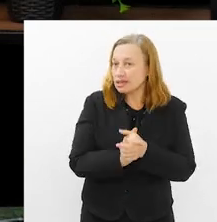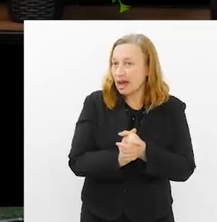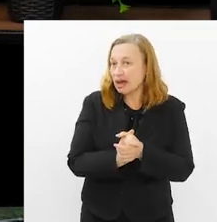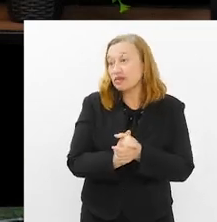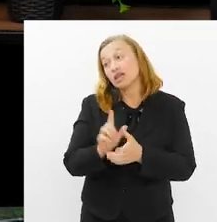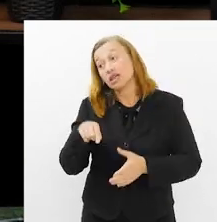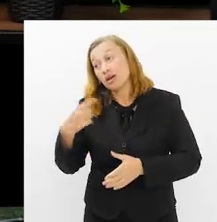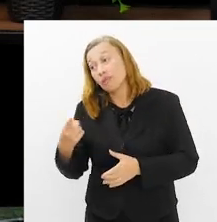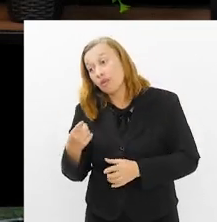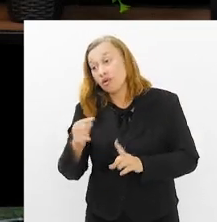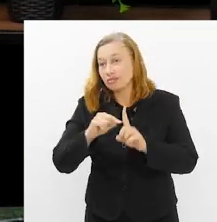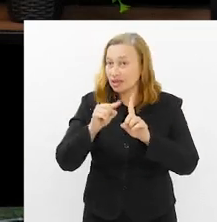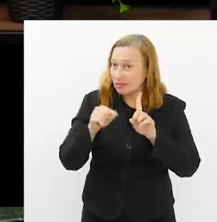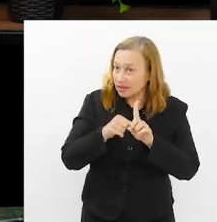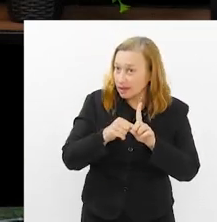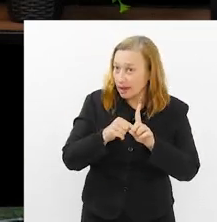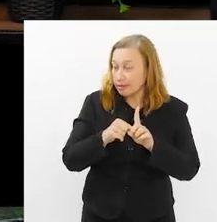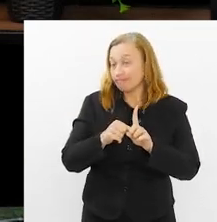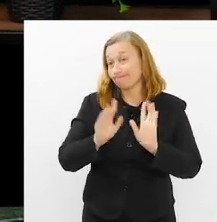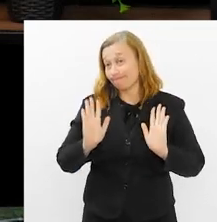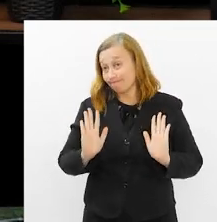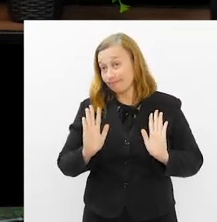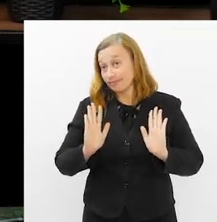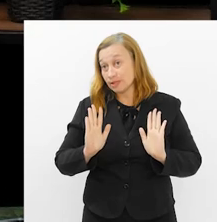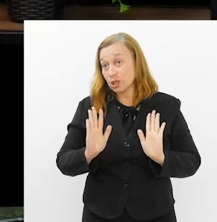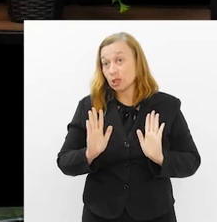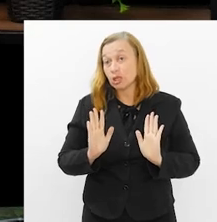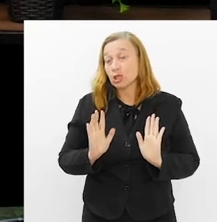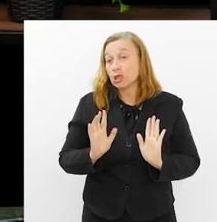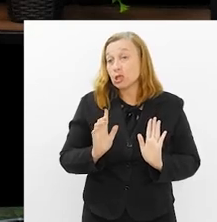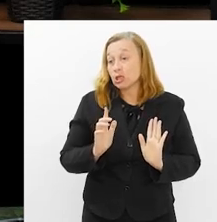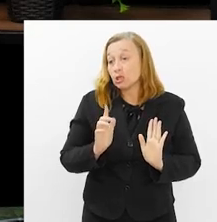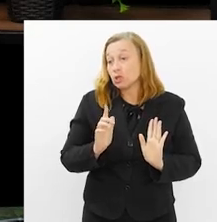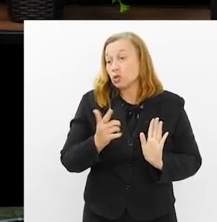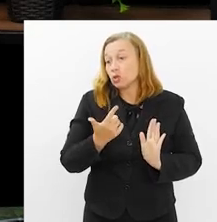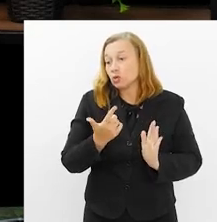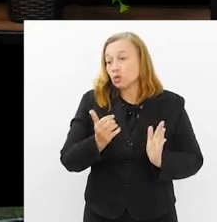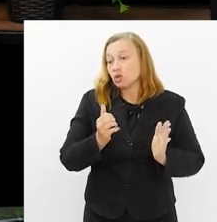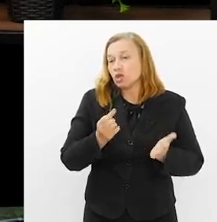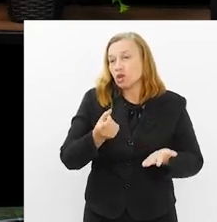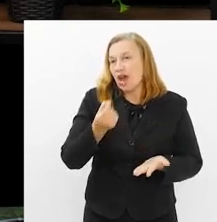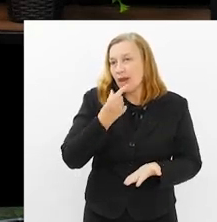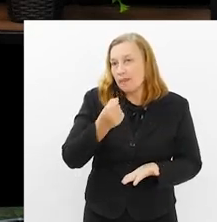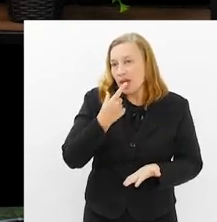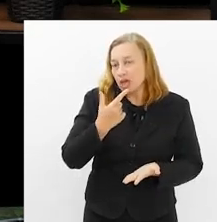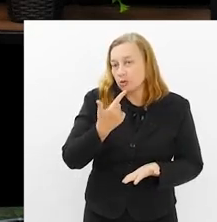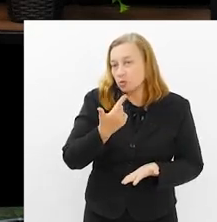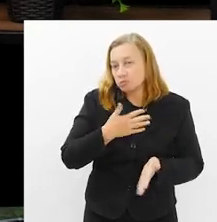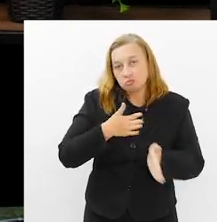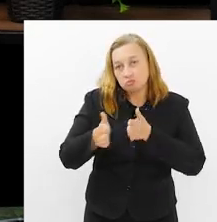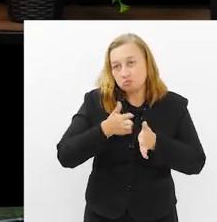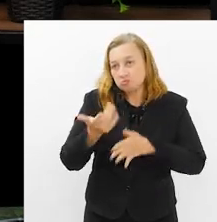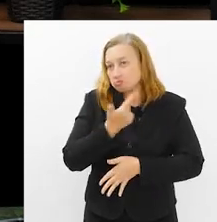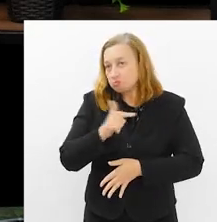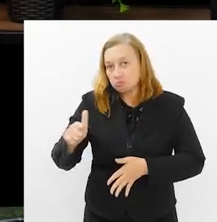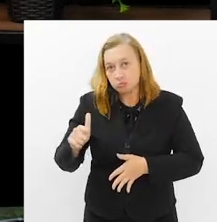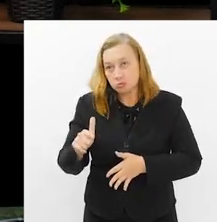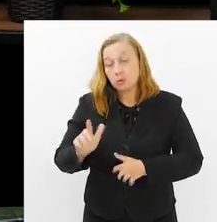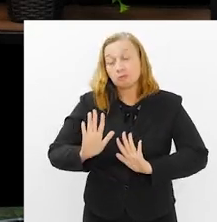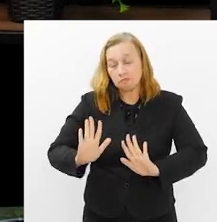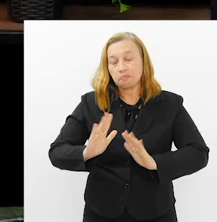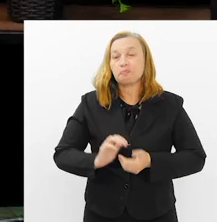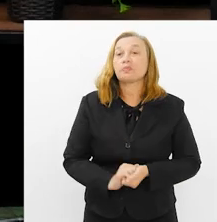que ser mães. Nós não tínhamos acesso a métodos contraceptivos. Não que não existissem, mas o acesso era muito restrito, era